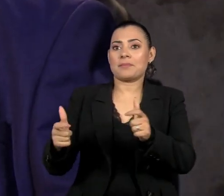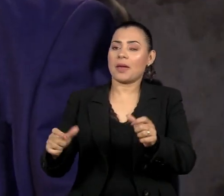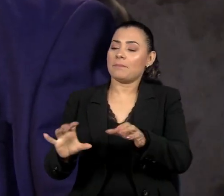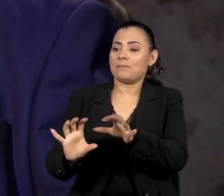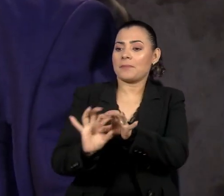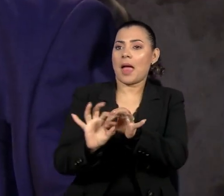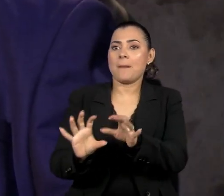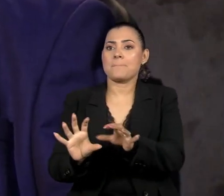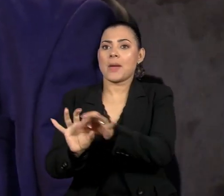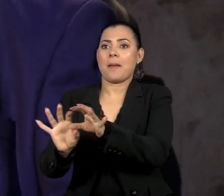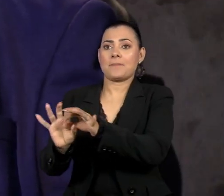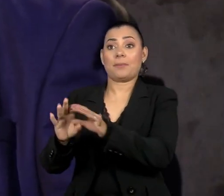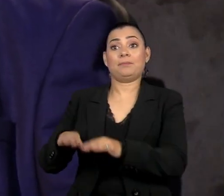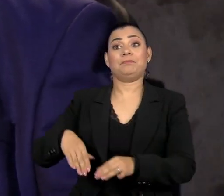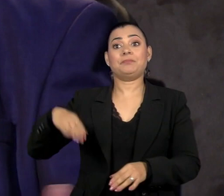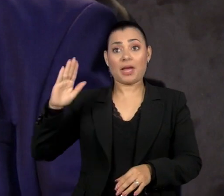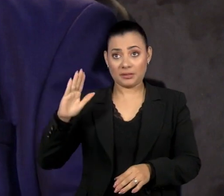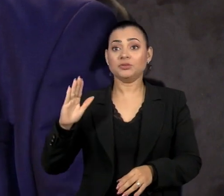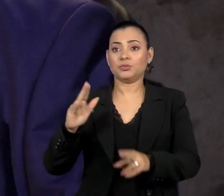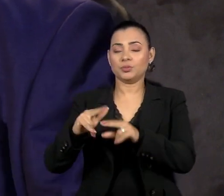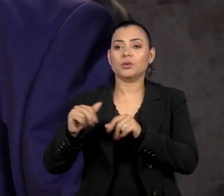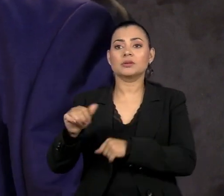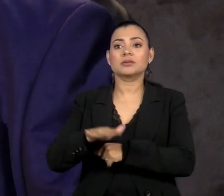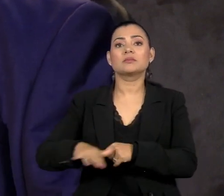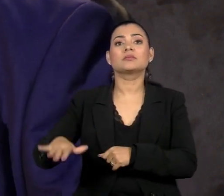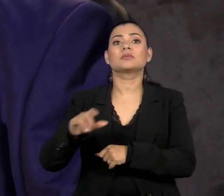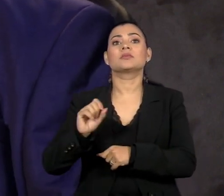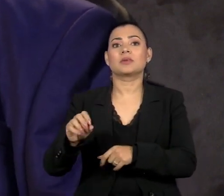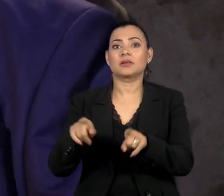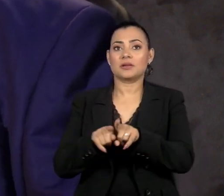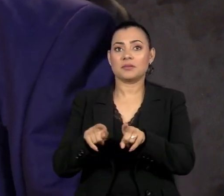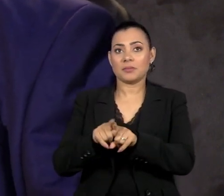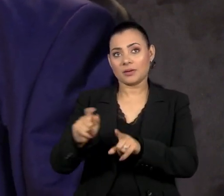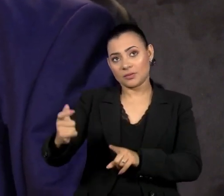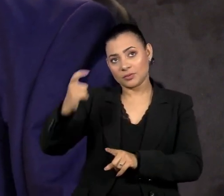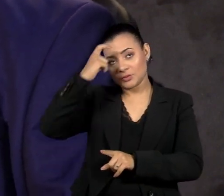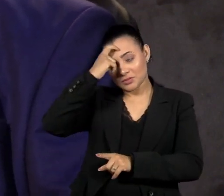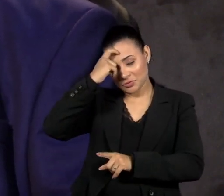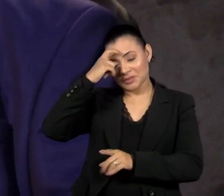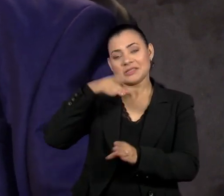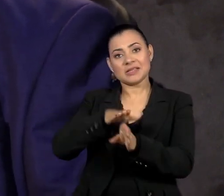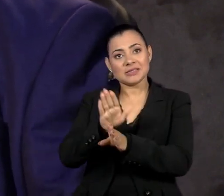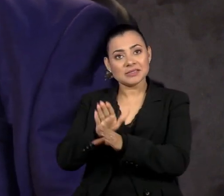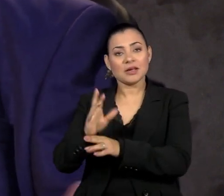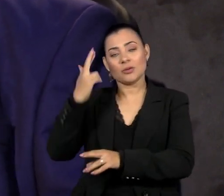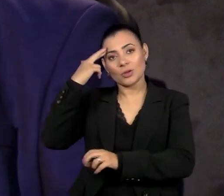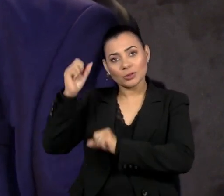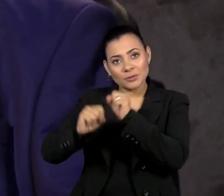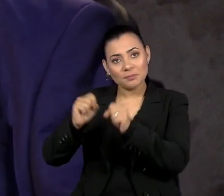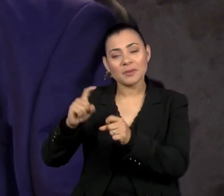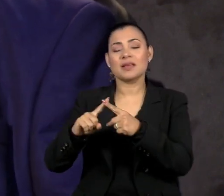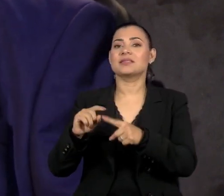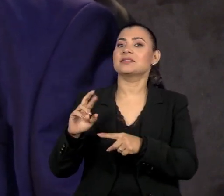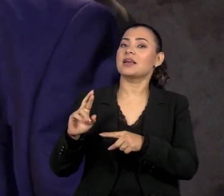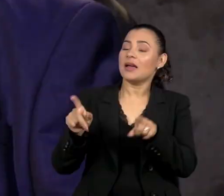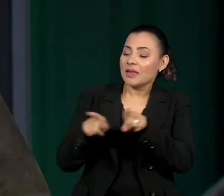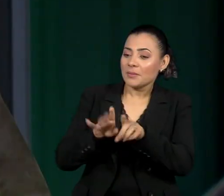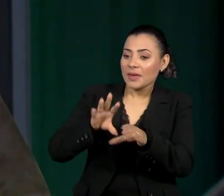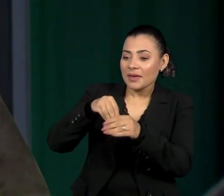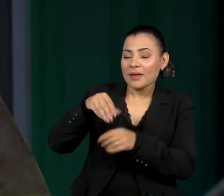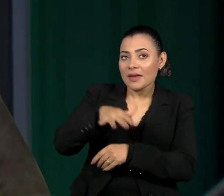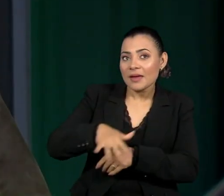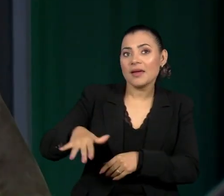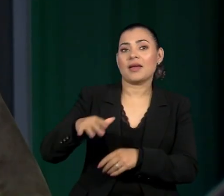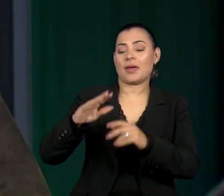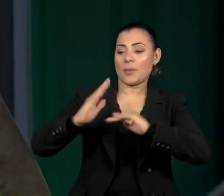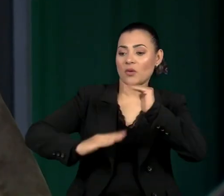momento nas organizações, através das áreas de recursos humanos e de conscientização dos empresários, do empresariado dentro da área de saúde. E